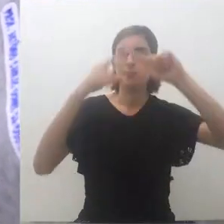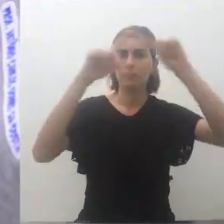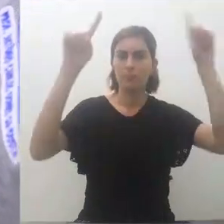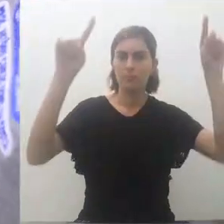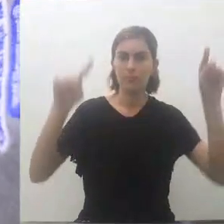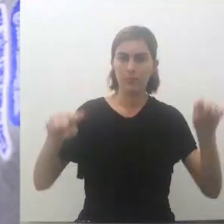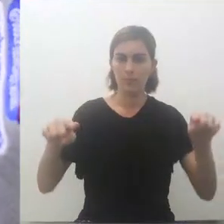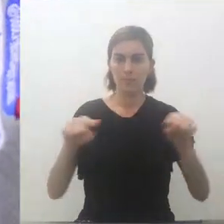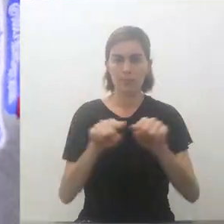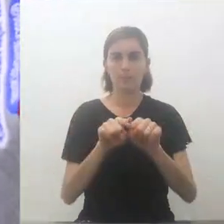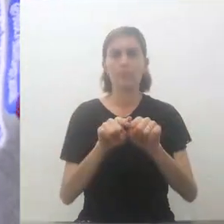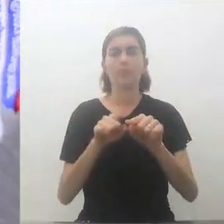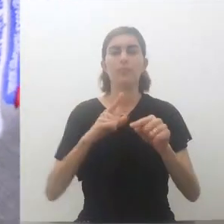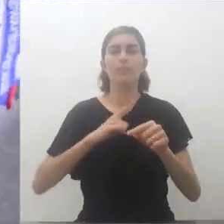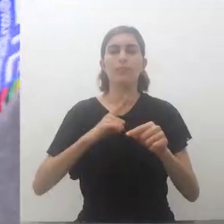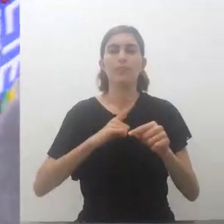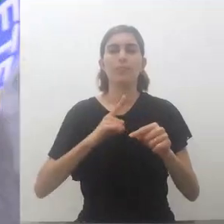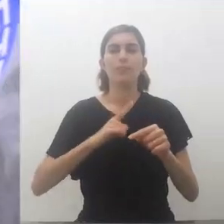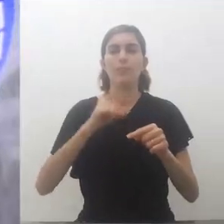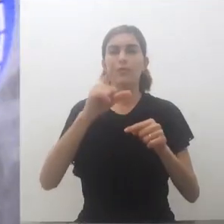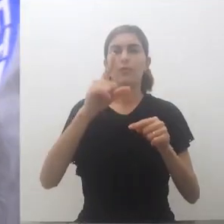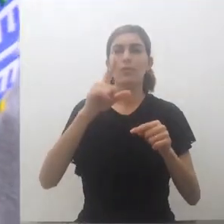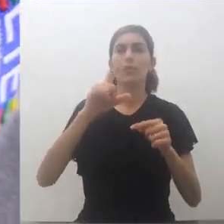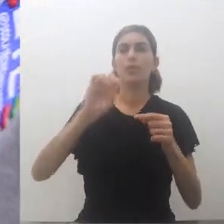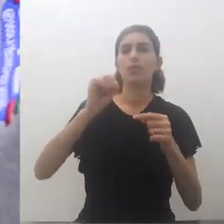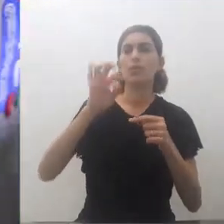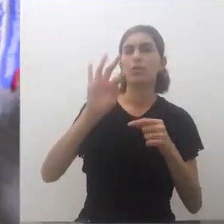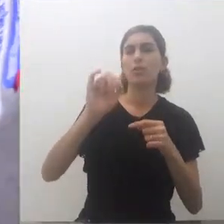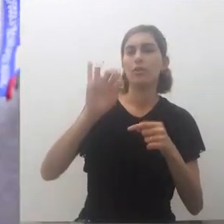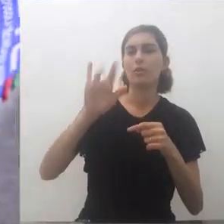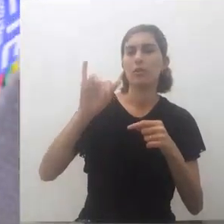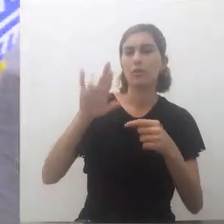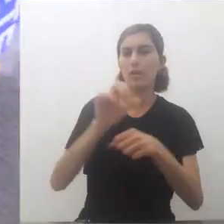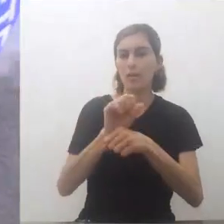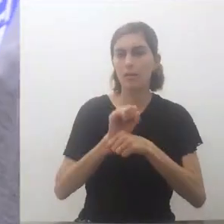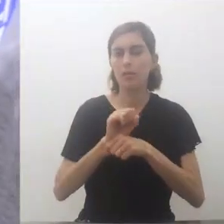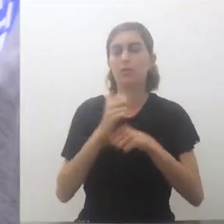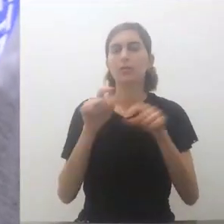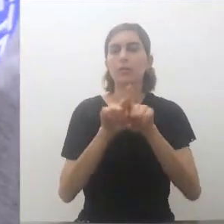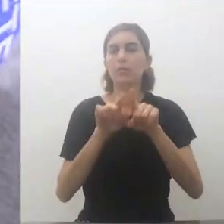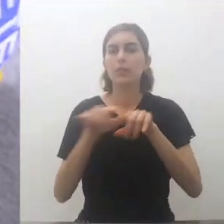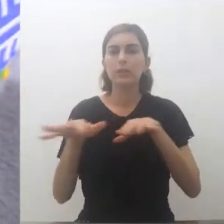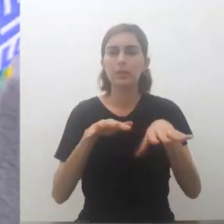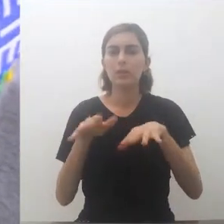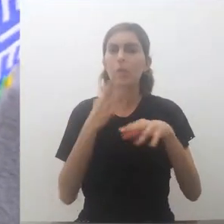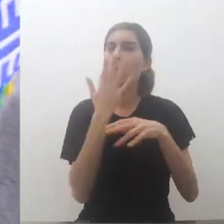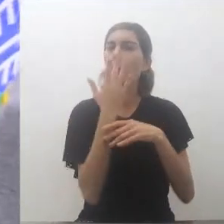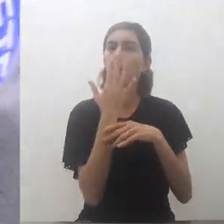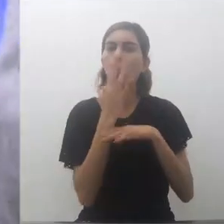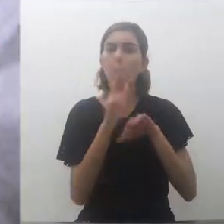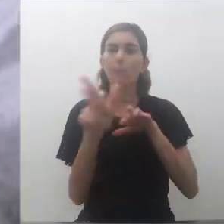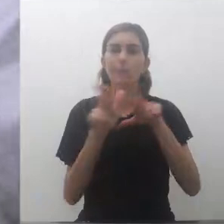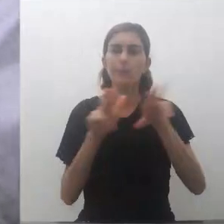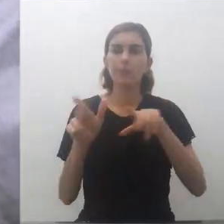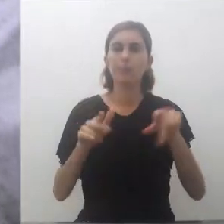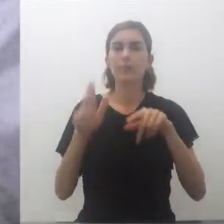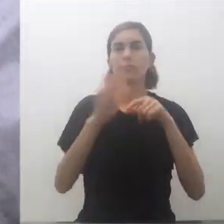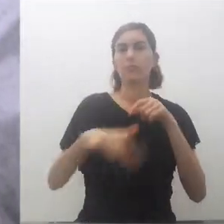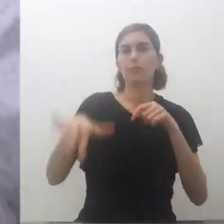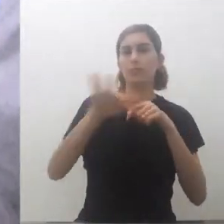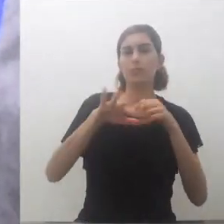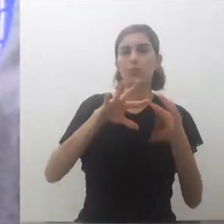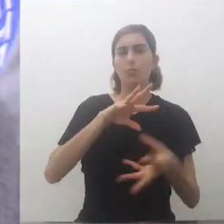tem uma estaticidade muito grande, mas um dinamismo pelas cores, nessa outra